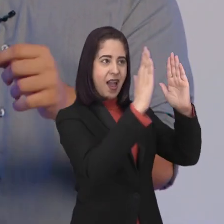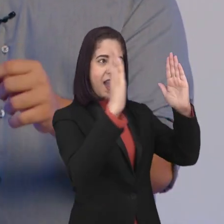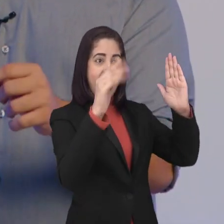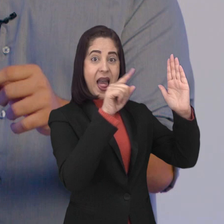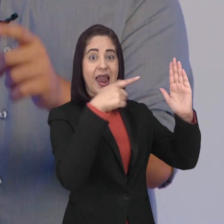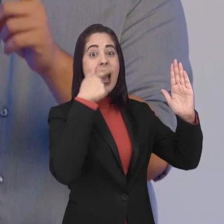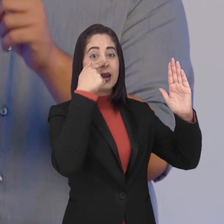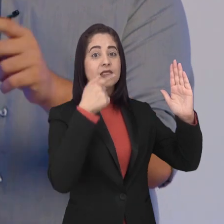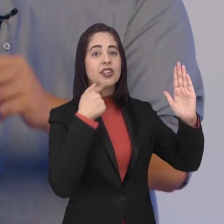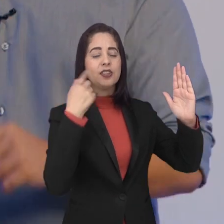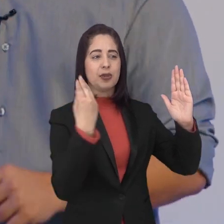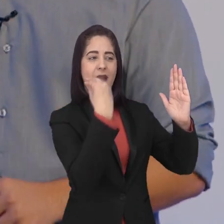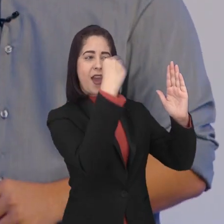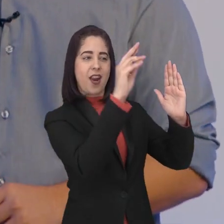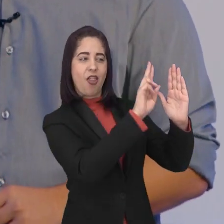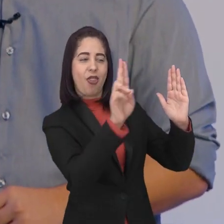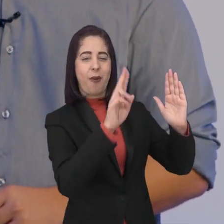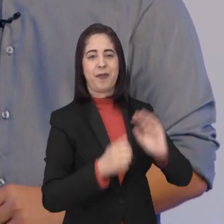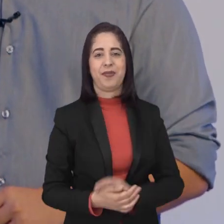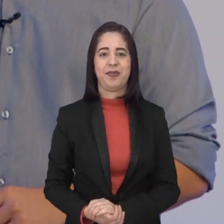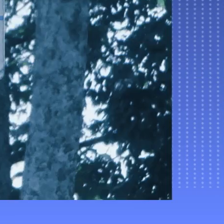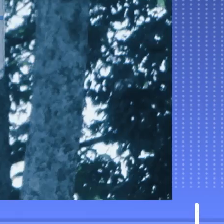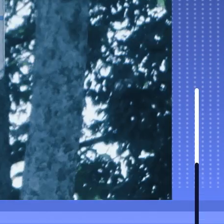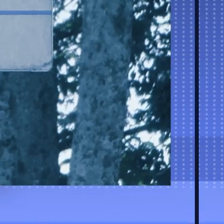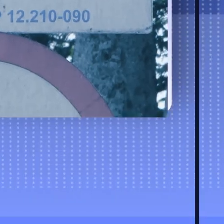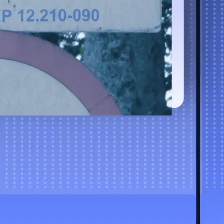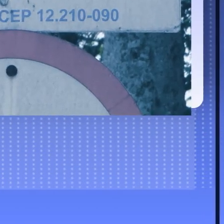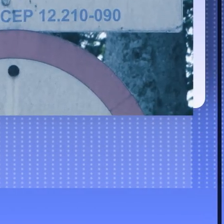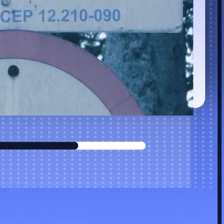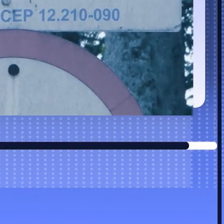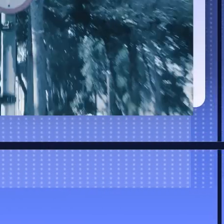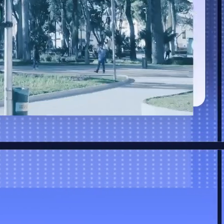em uma biblioteca lá no distrito de Eugênio de Melo.